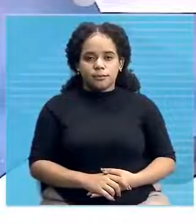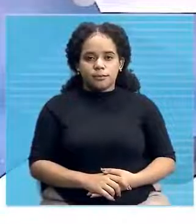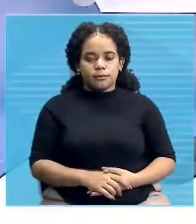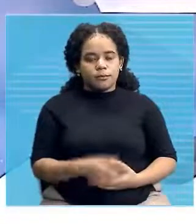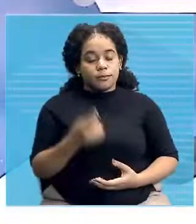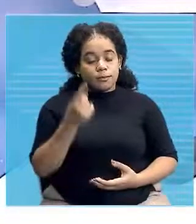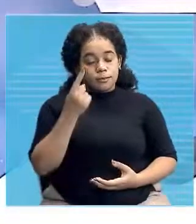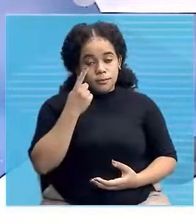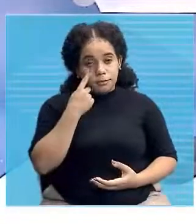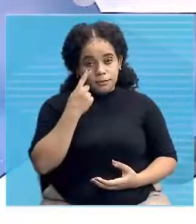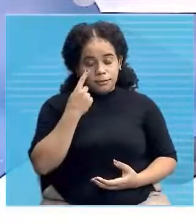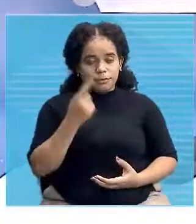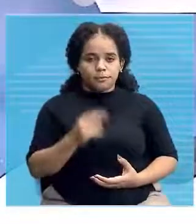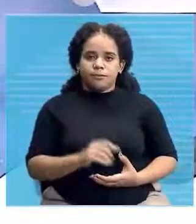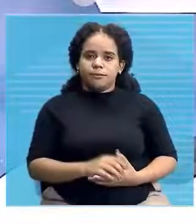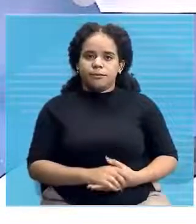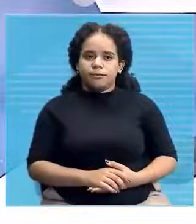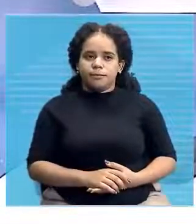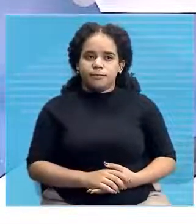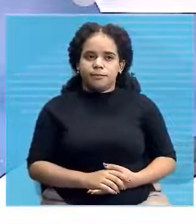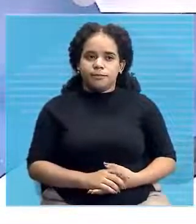olhem.